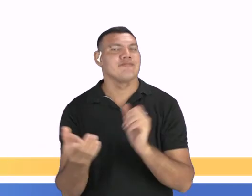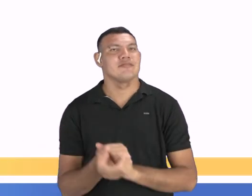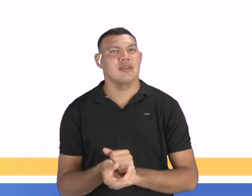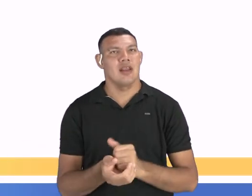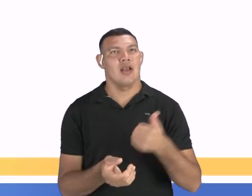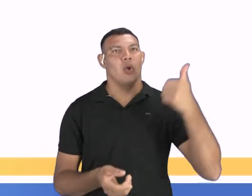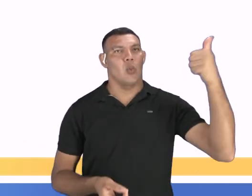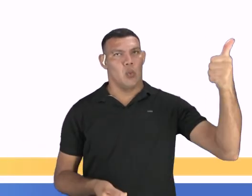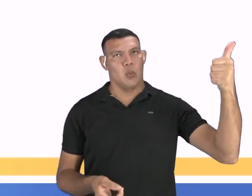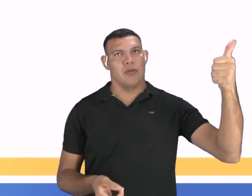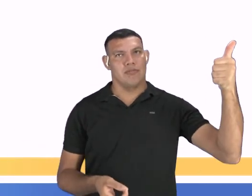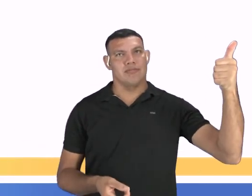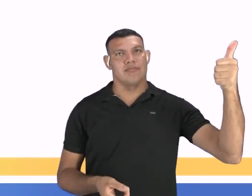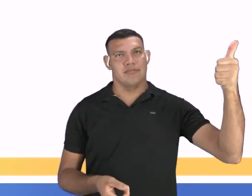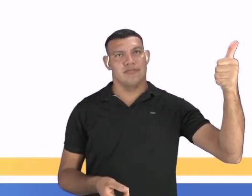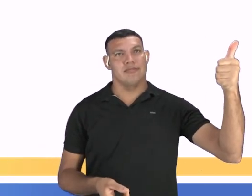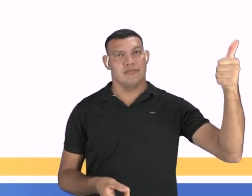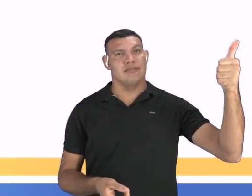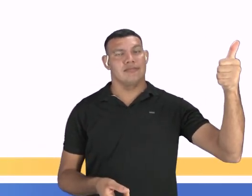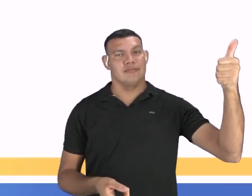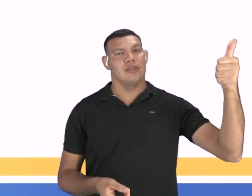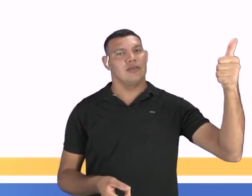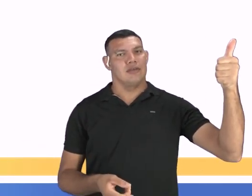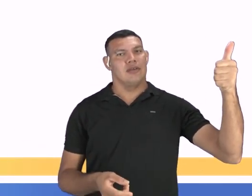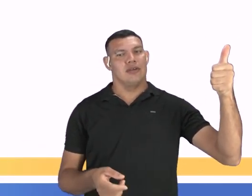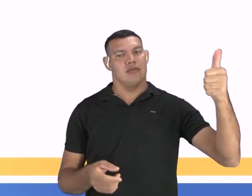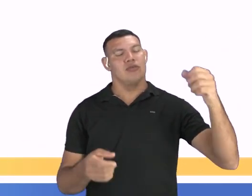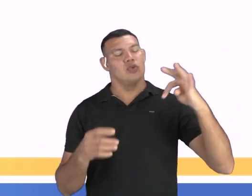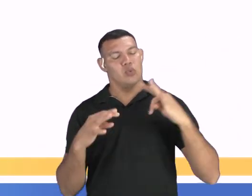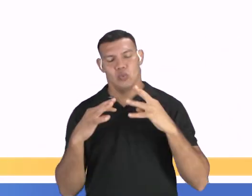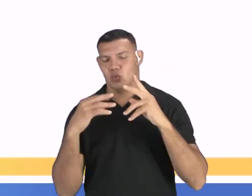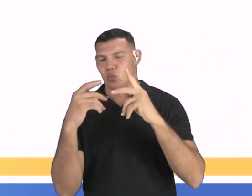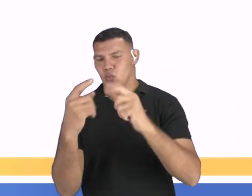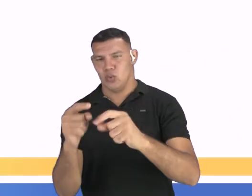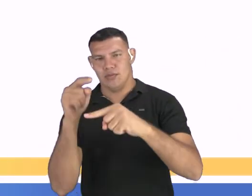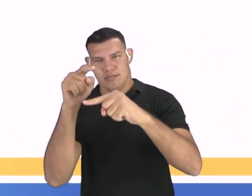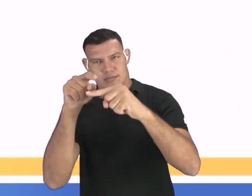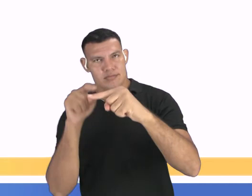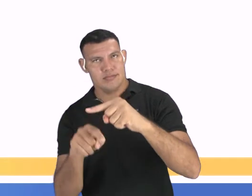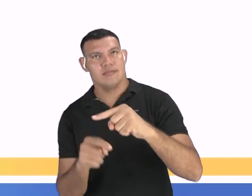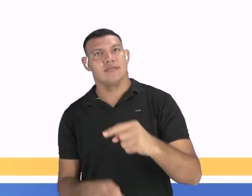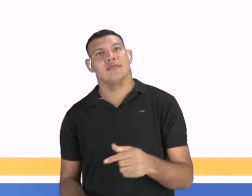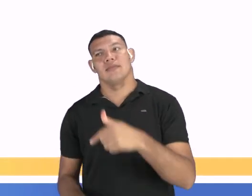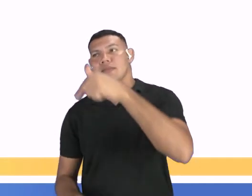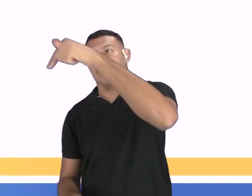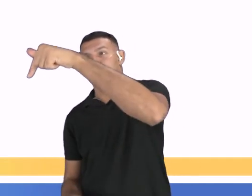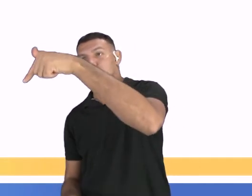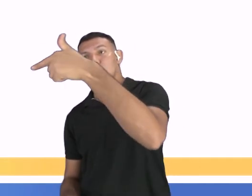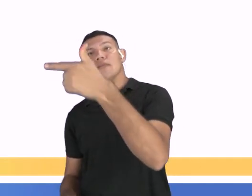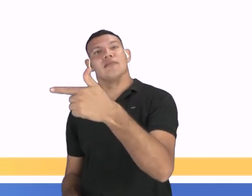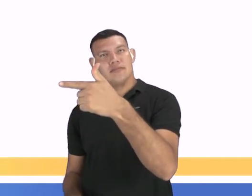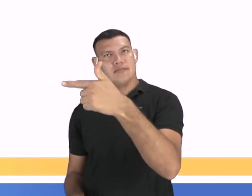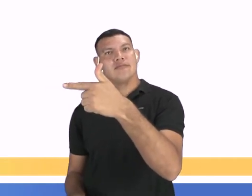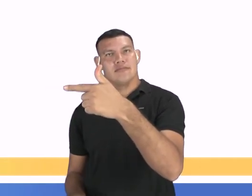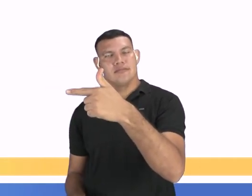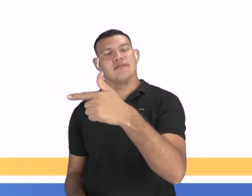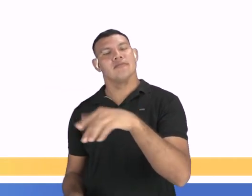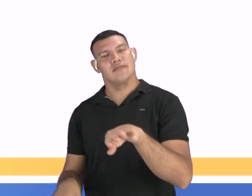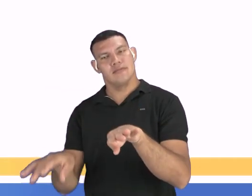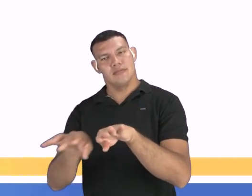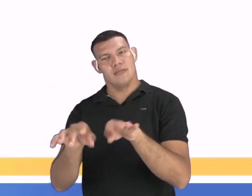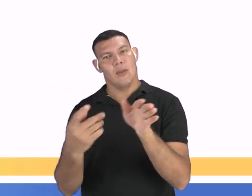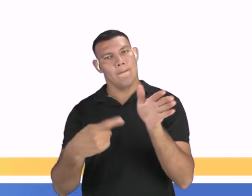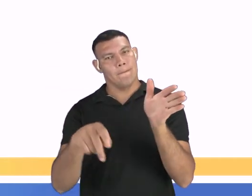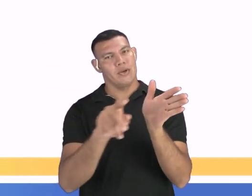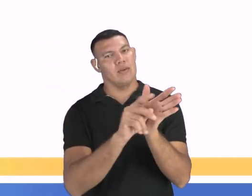começamos pelo número 1, que é divisor de todos os números, e pelo número 72, que é divisor dele mesmo,